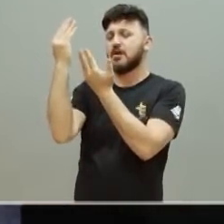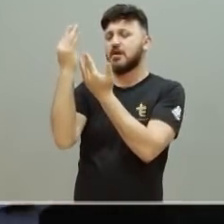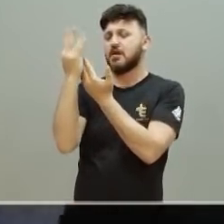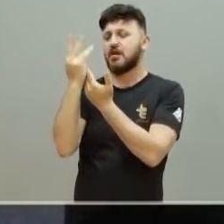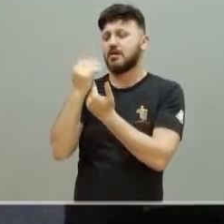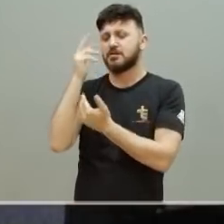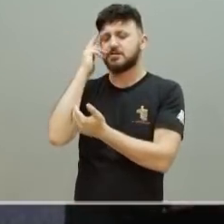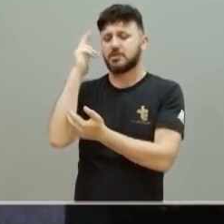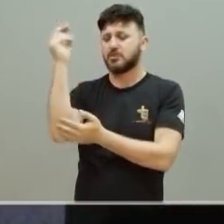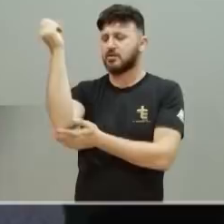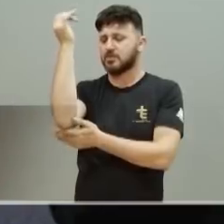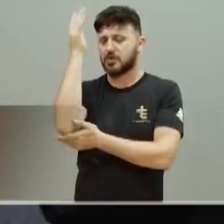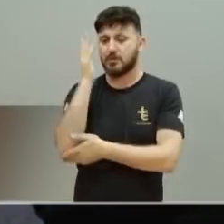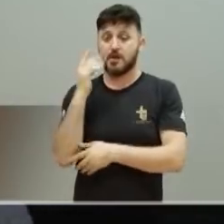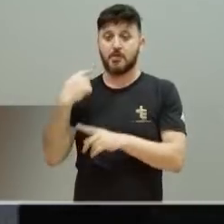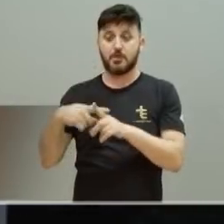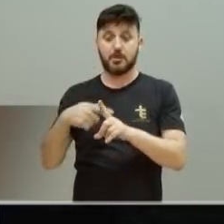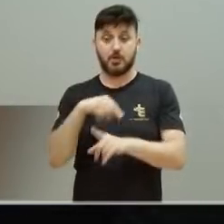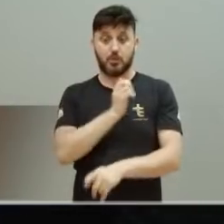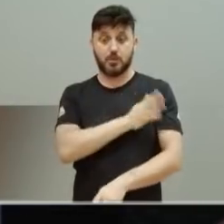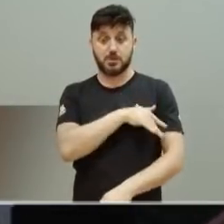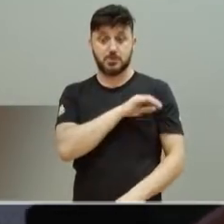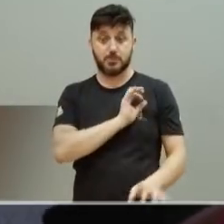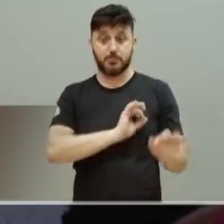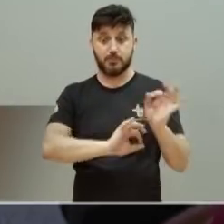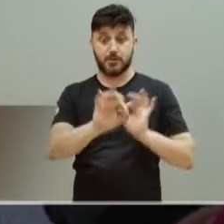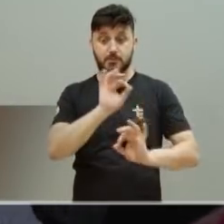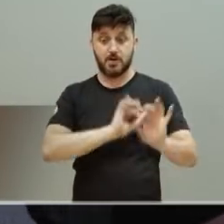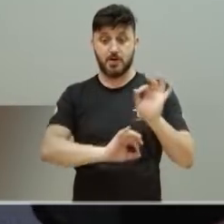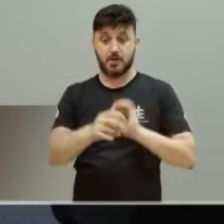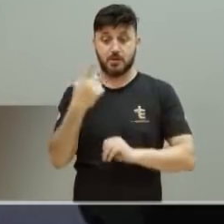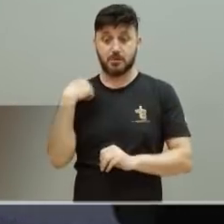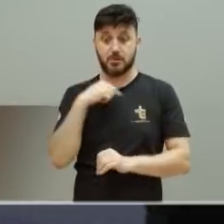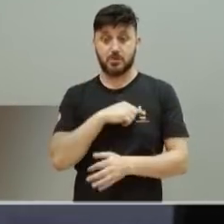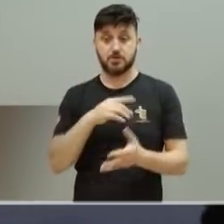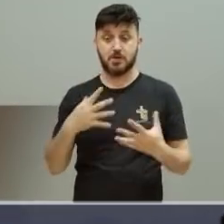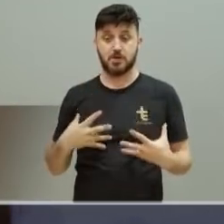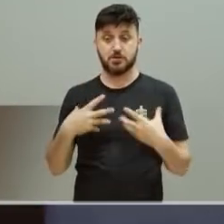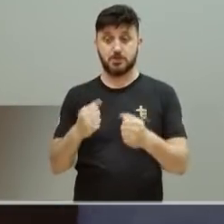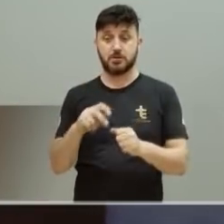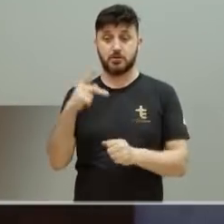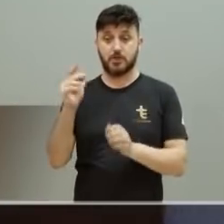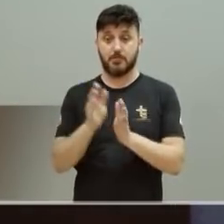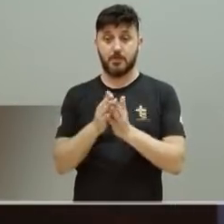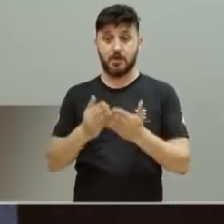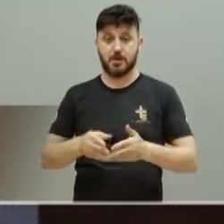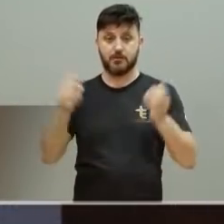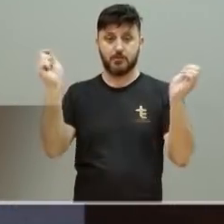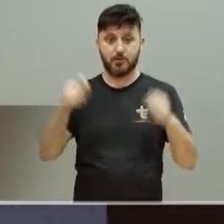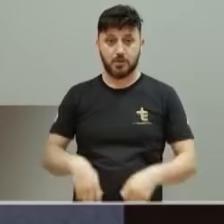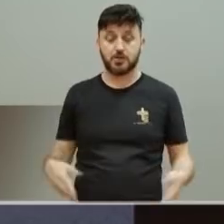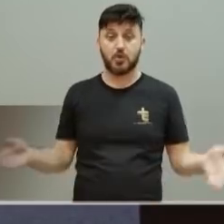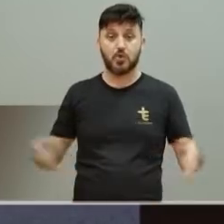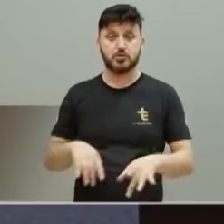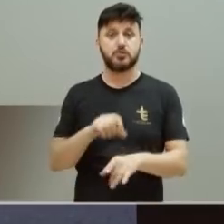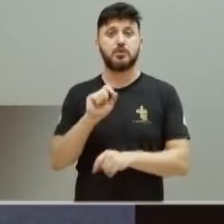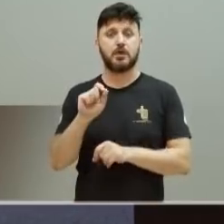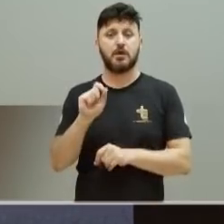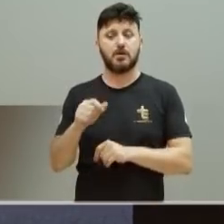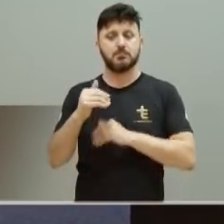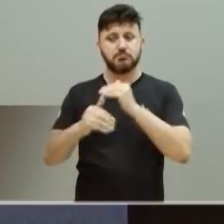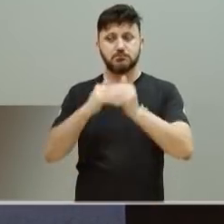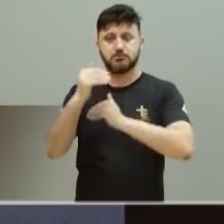Senhor. Vem preparar o meu coração para que a semente da tua palavra seja hoje semeada. E